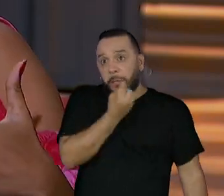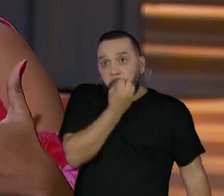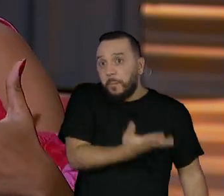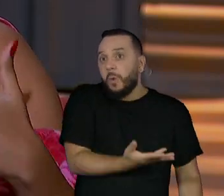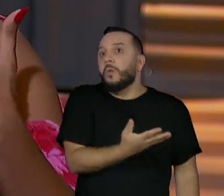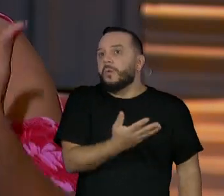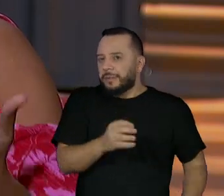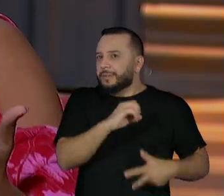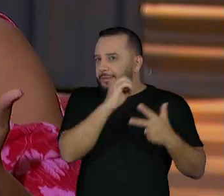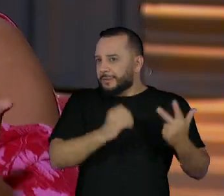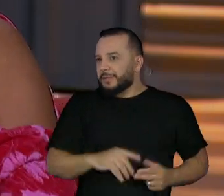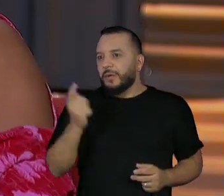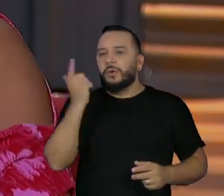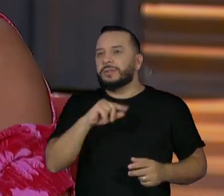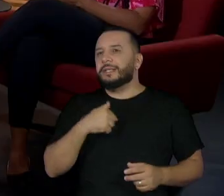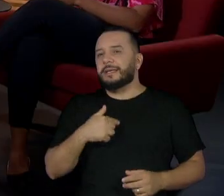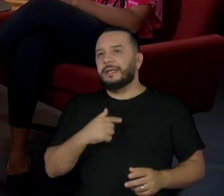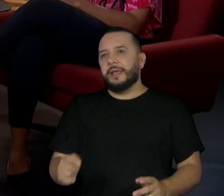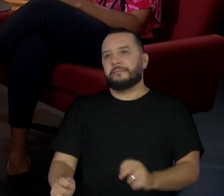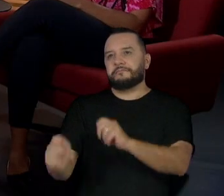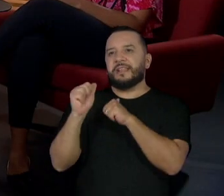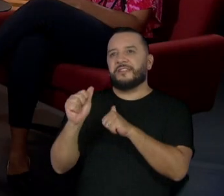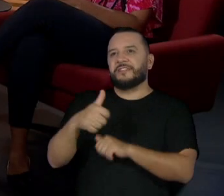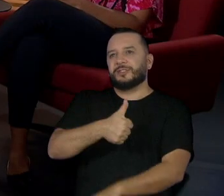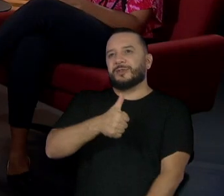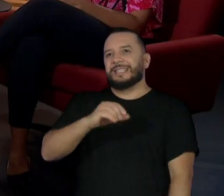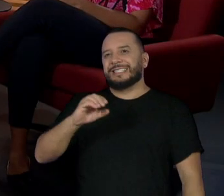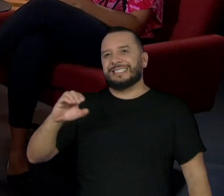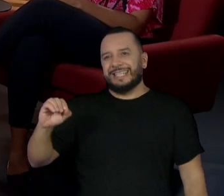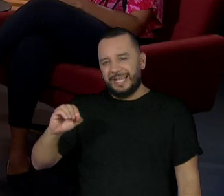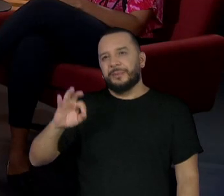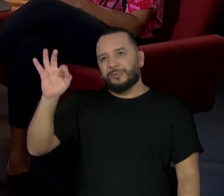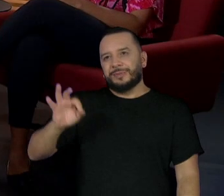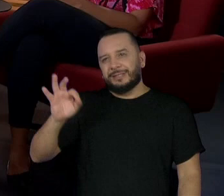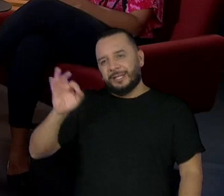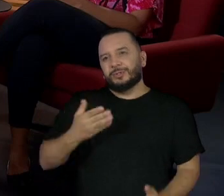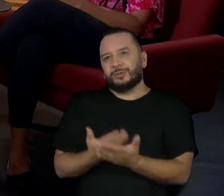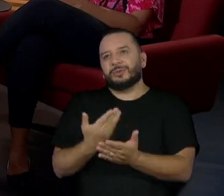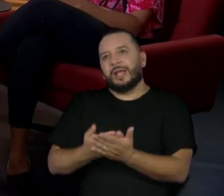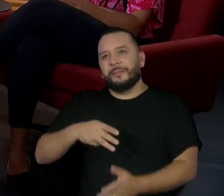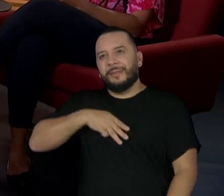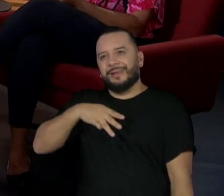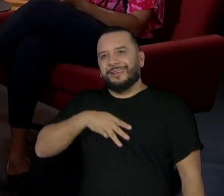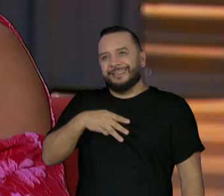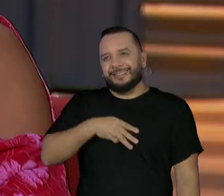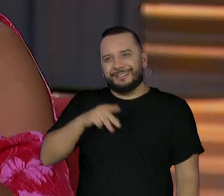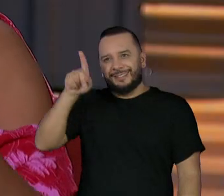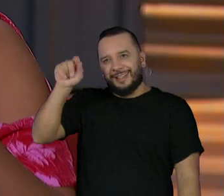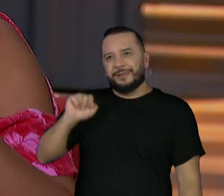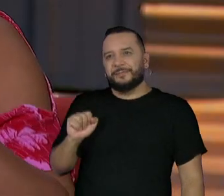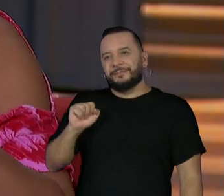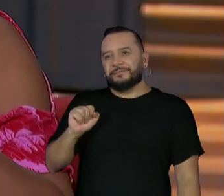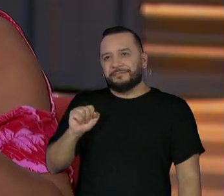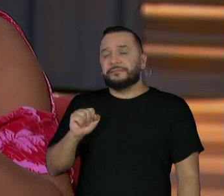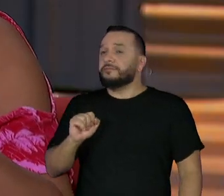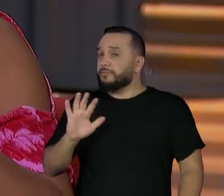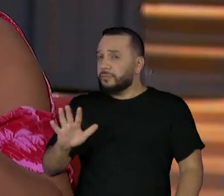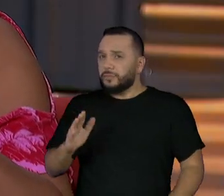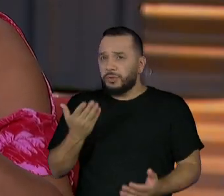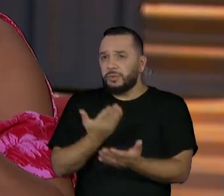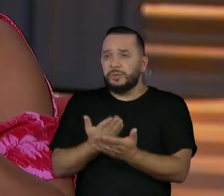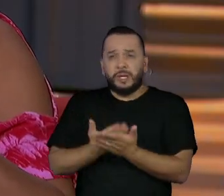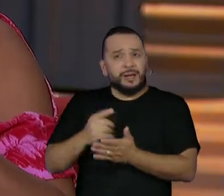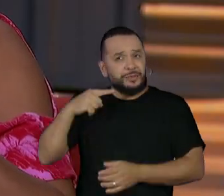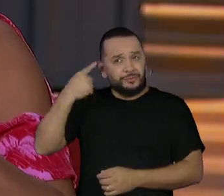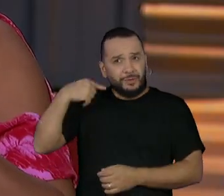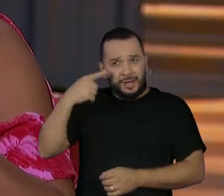no Enem e consegui uma bolsa de 100% pelo ProUni no Mackenzie. E o direito, ele é um curso que ele é um